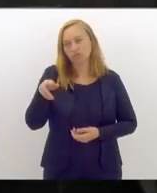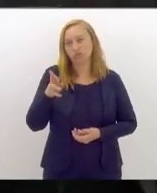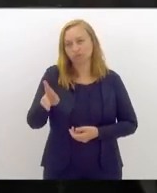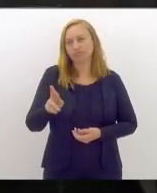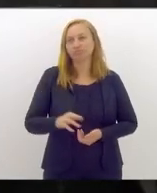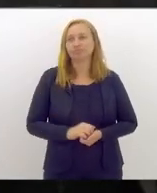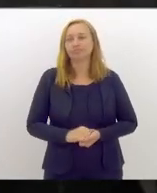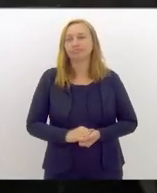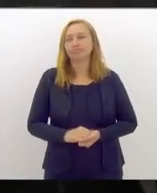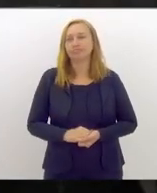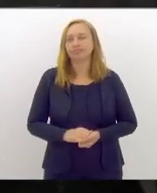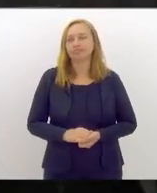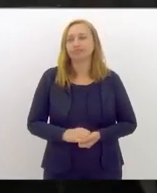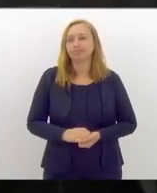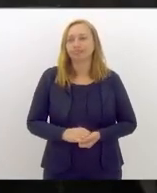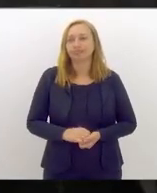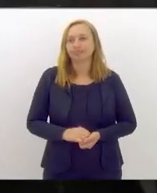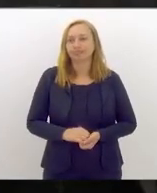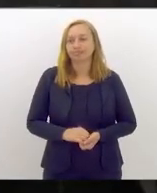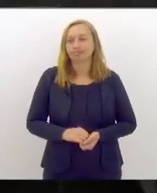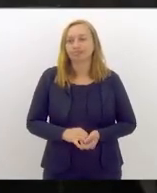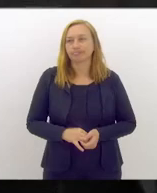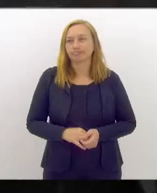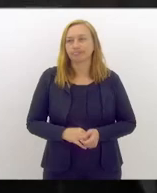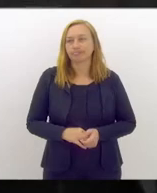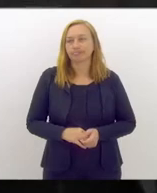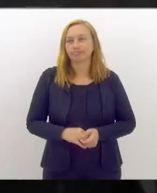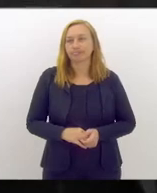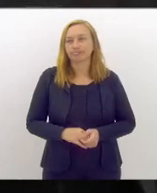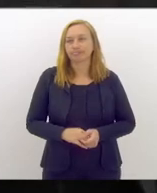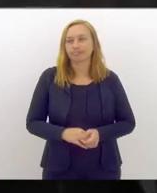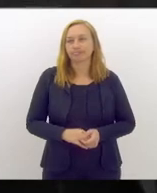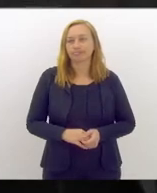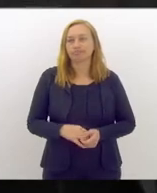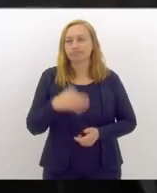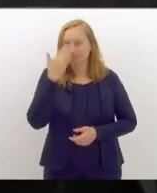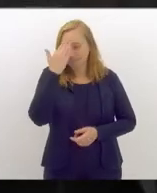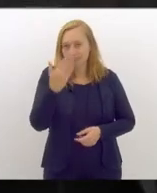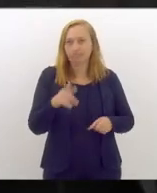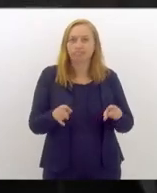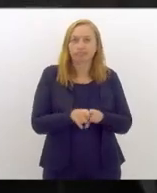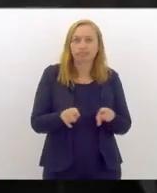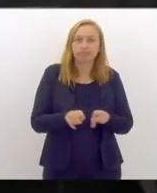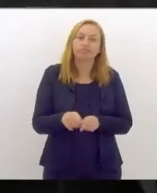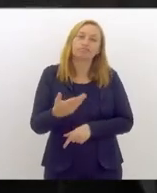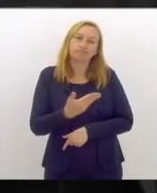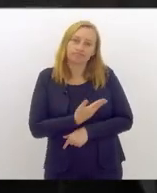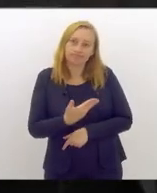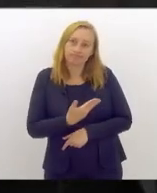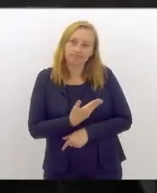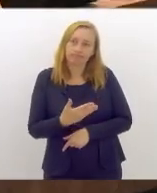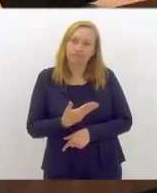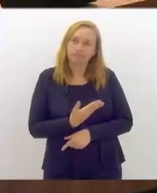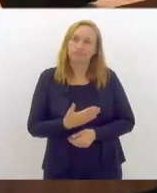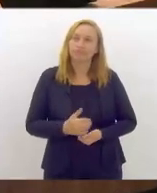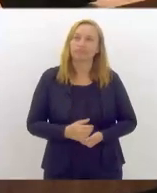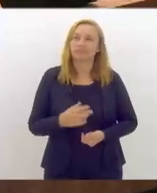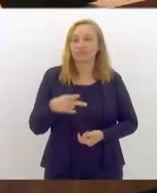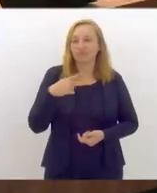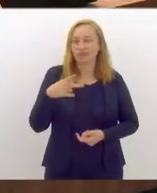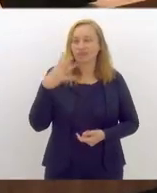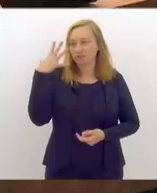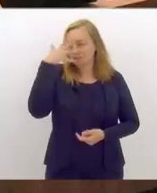isso bom é queria agradecer também aos meus amigos que deram palavras bem bonitas